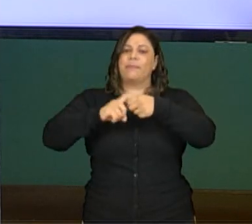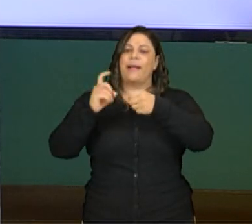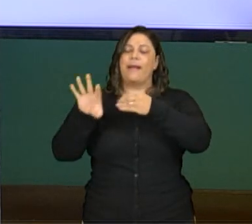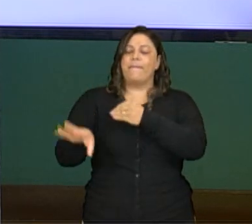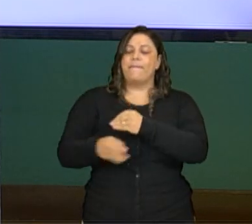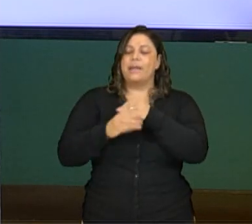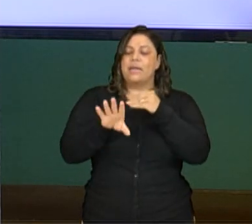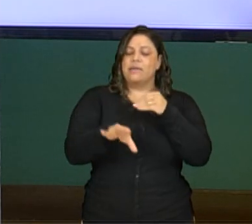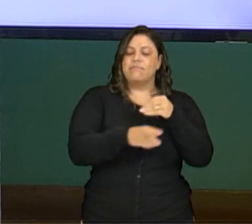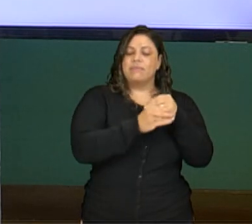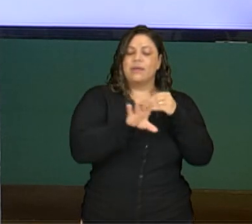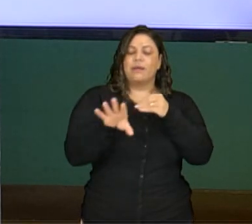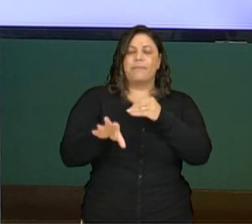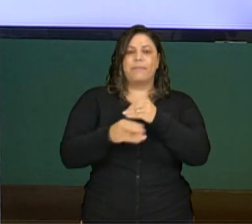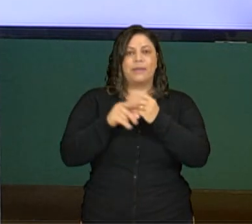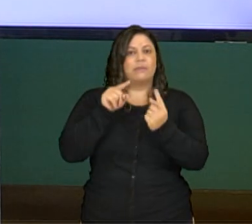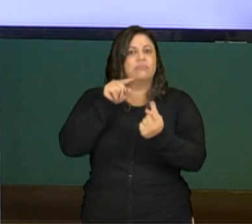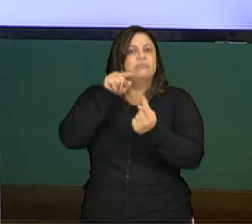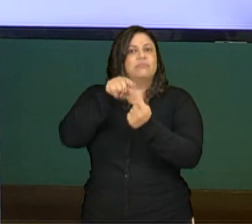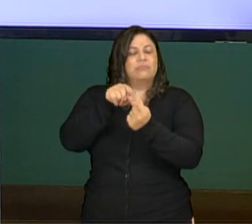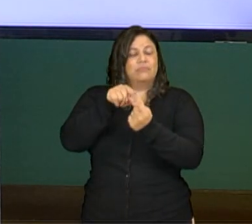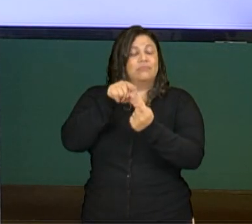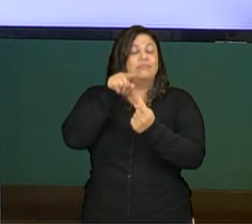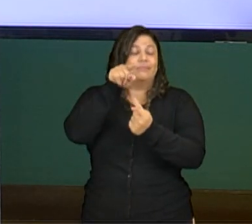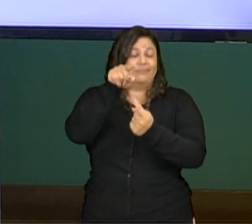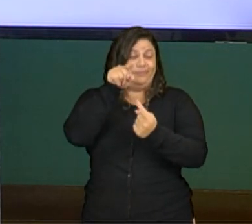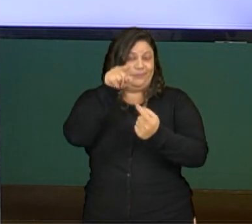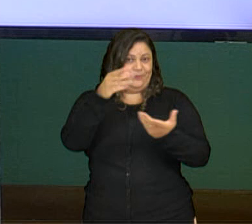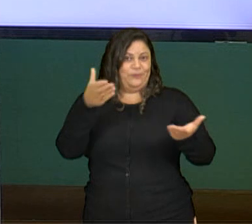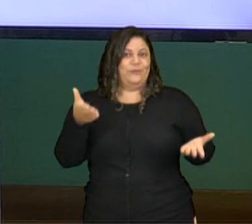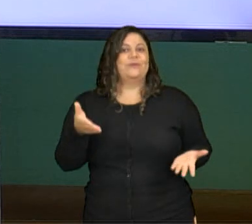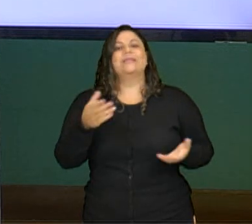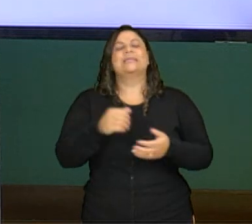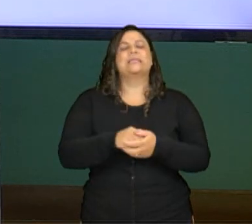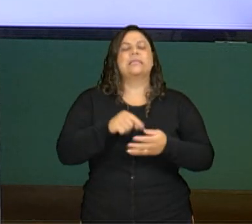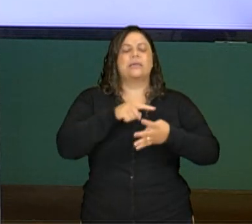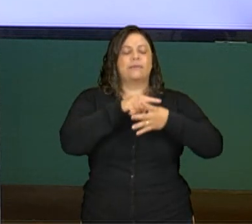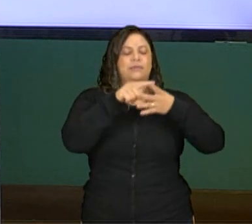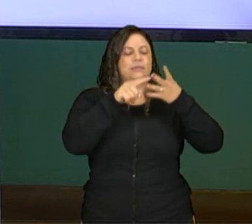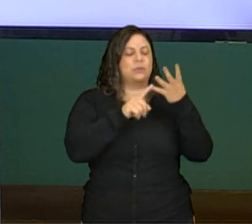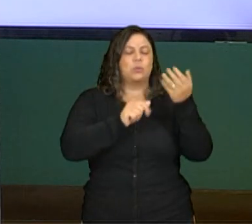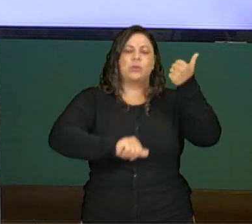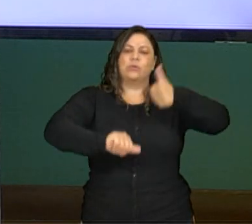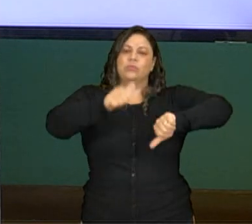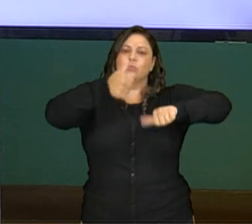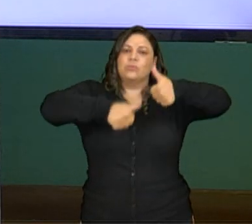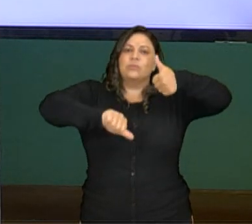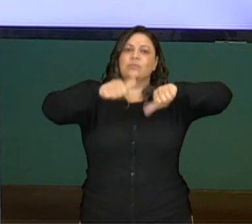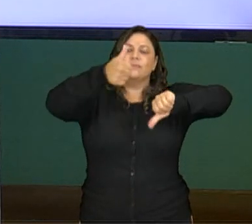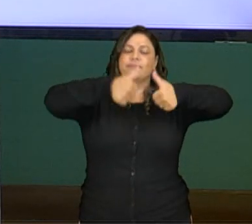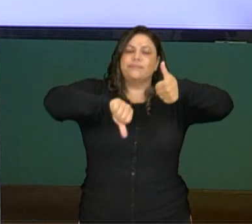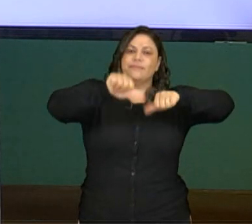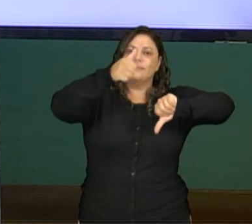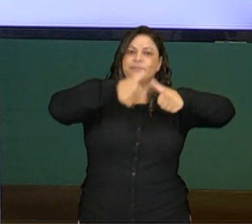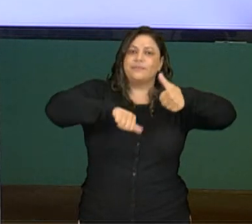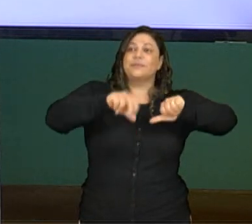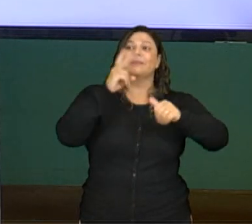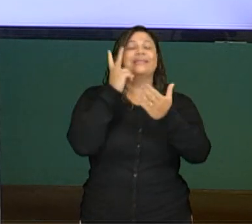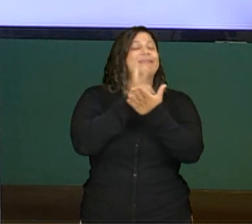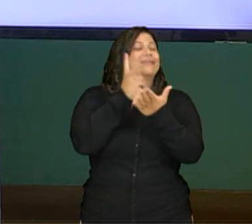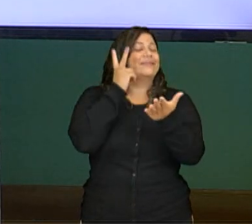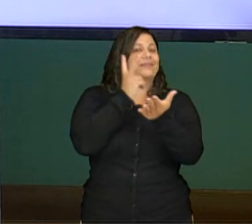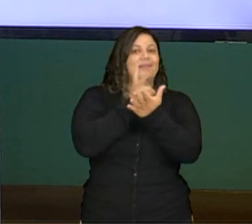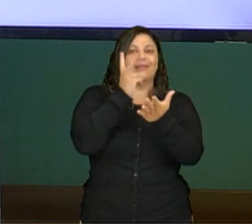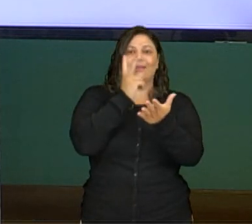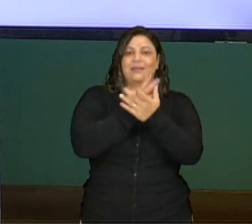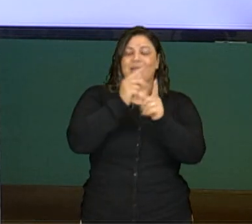importante para você, estimado aluno. O carbono faz 4 ligações químicas e sempre de um